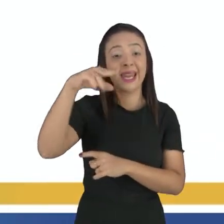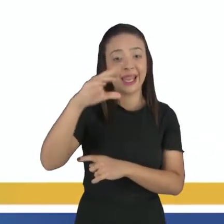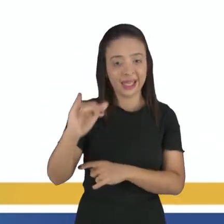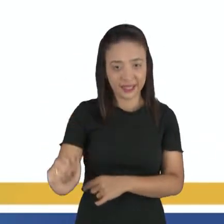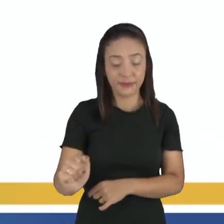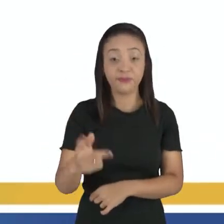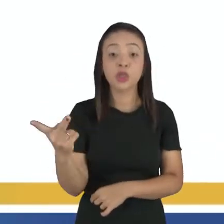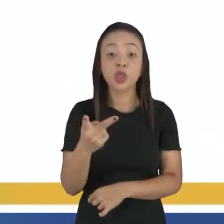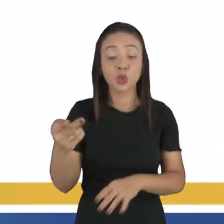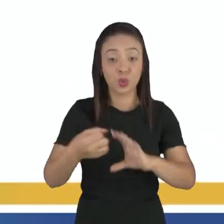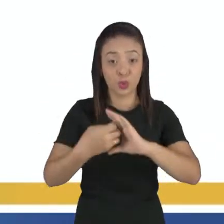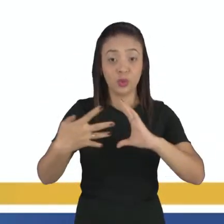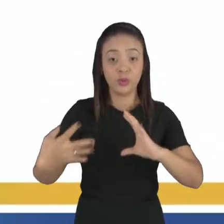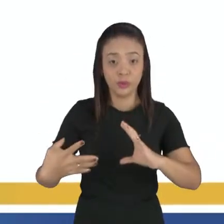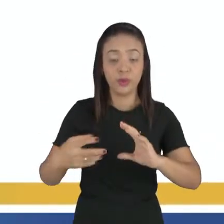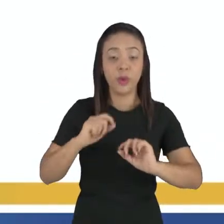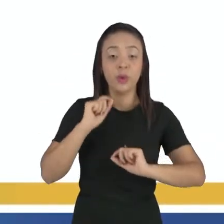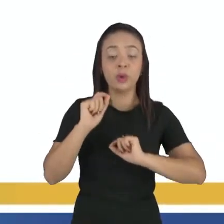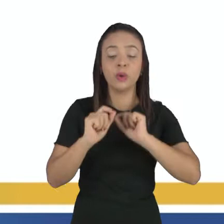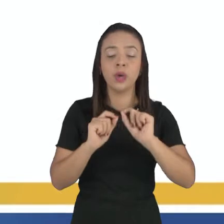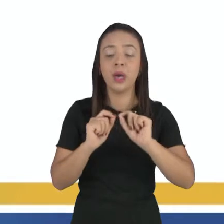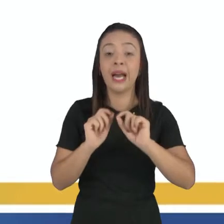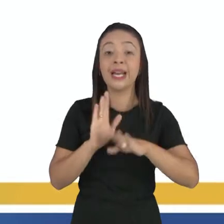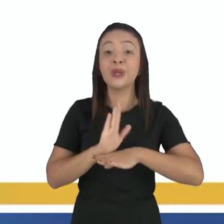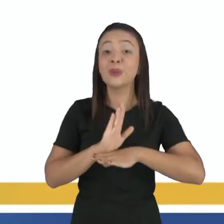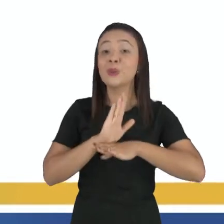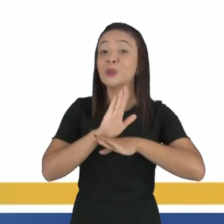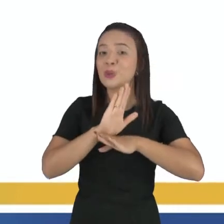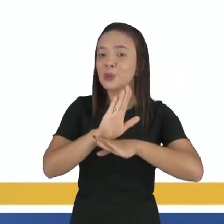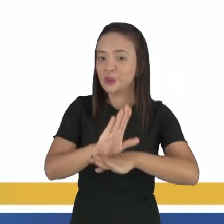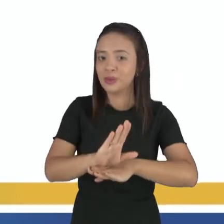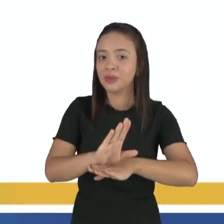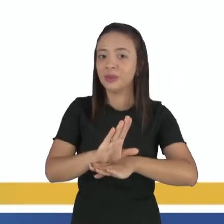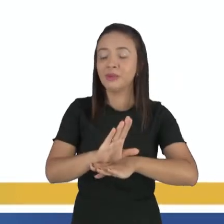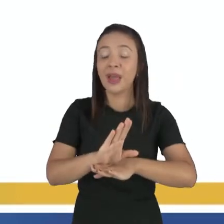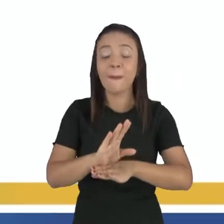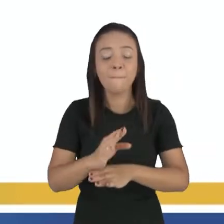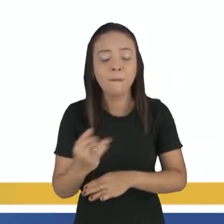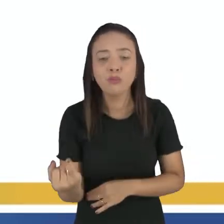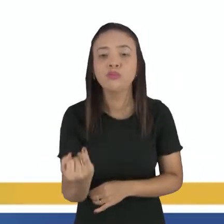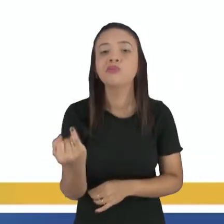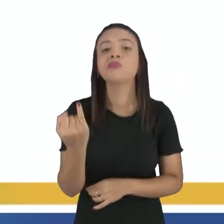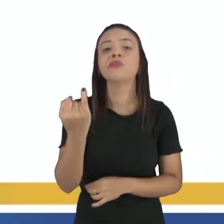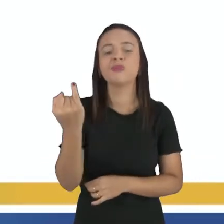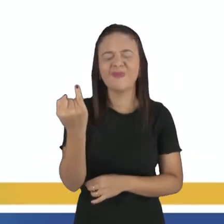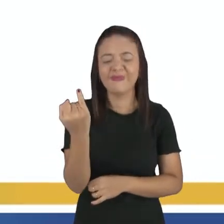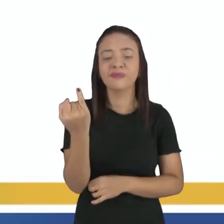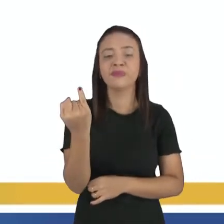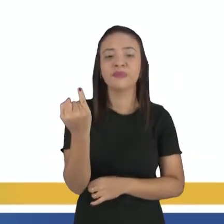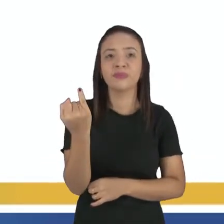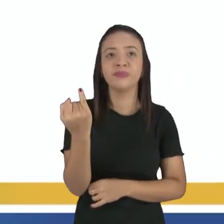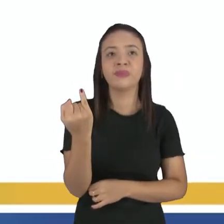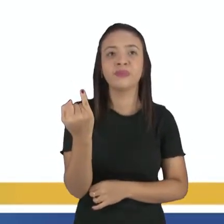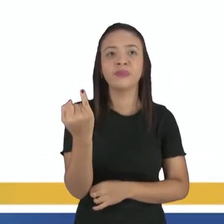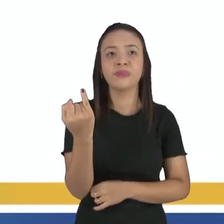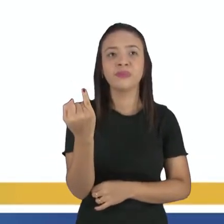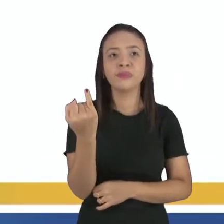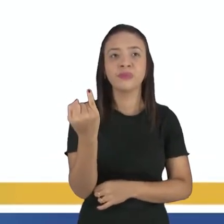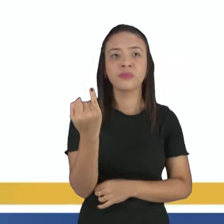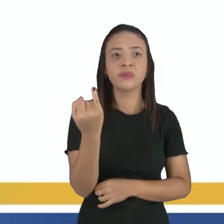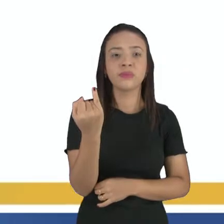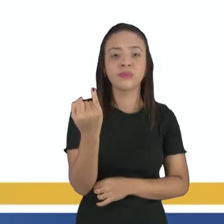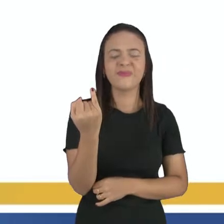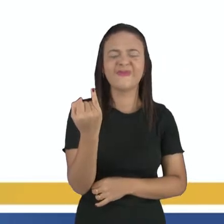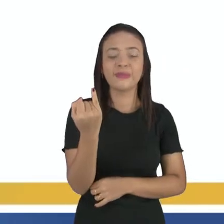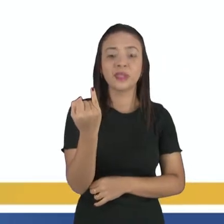garantem e de uma forma assim é essencial básica é